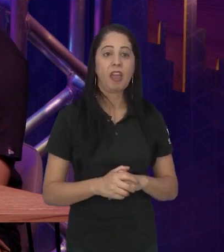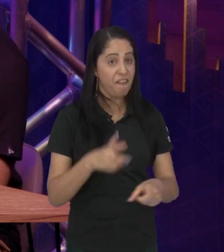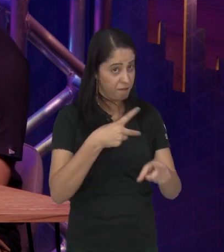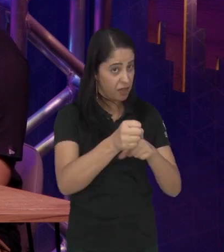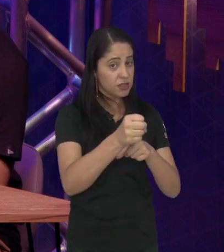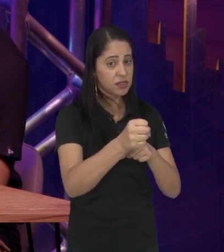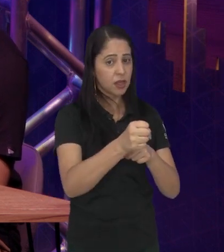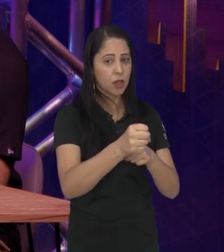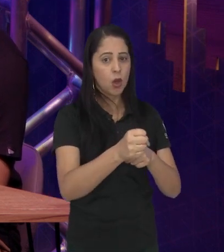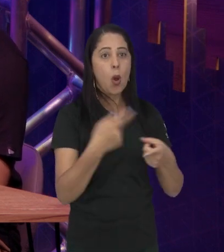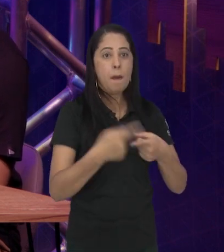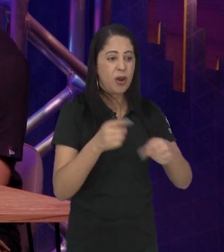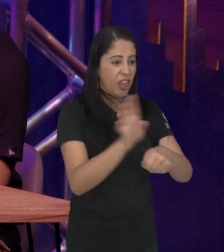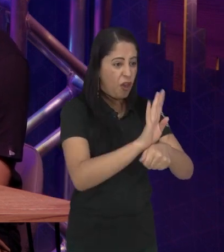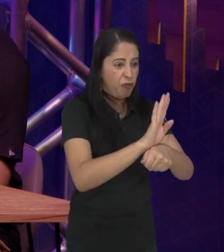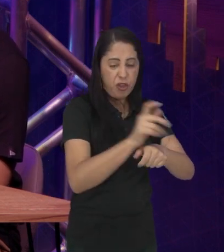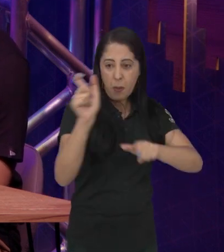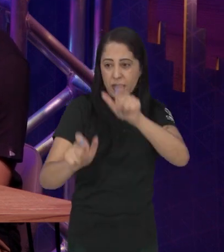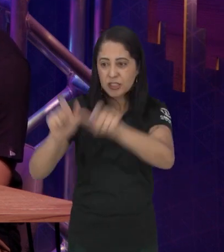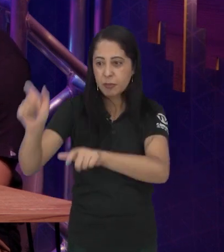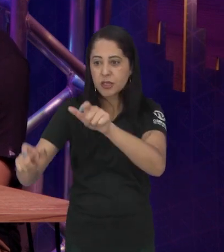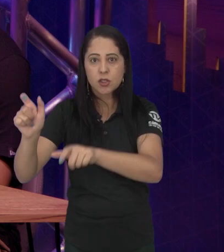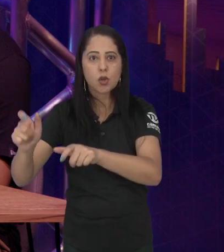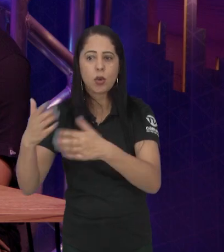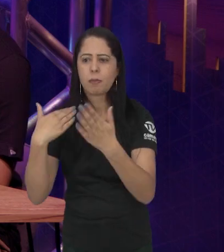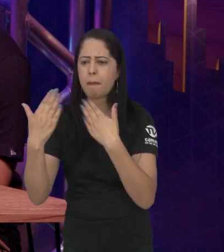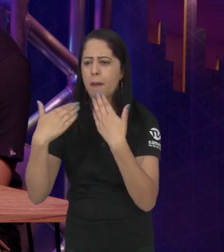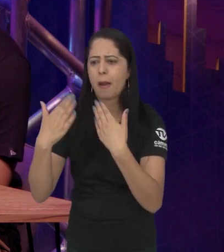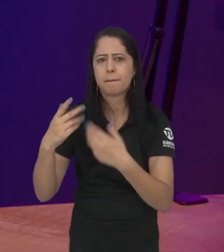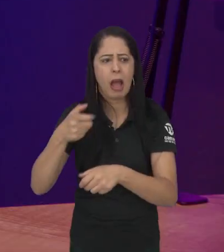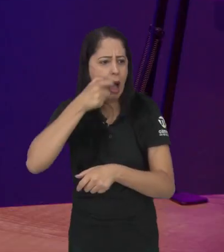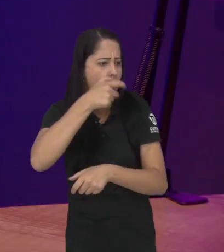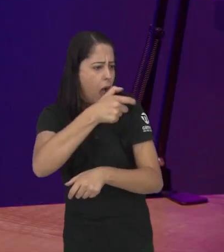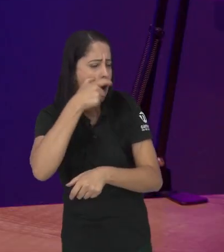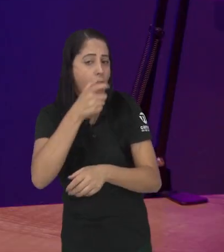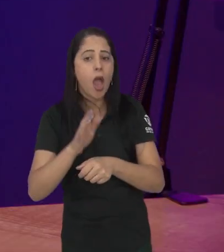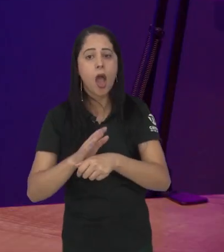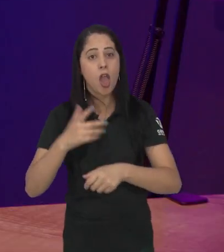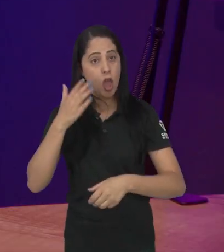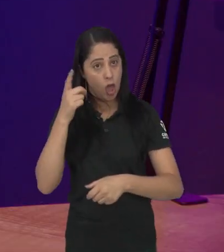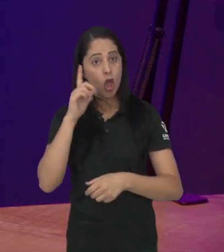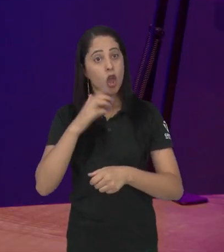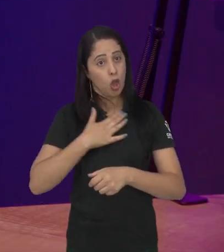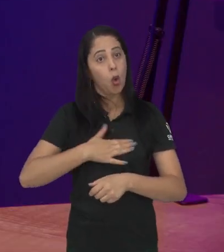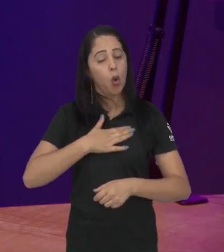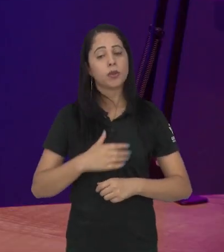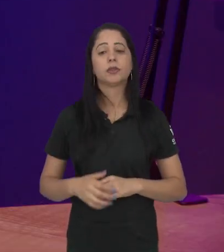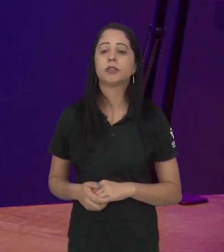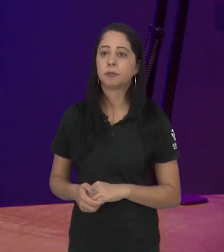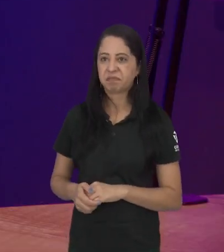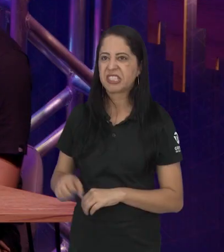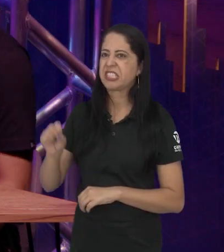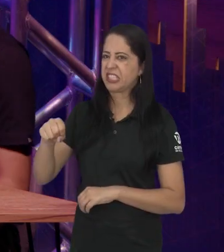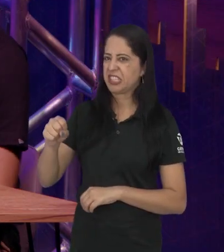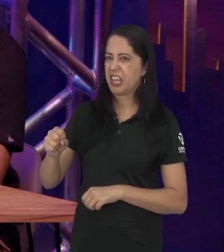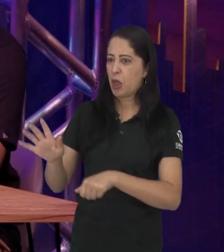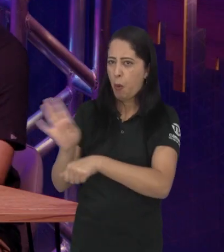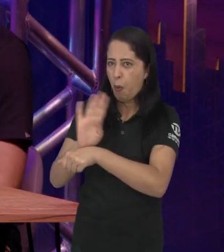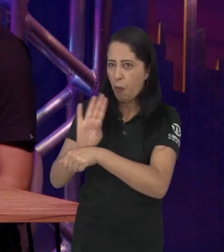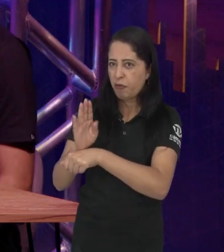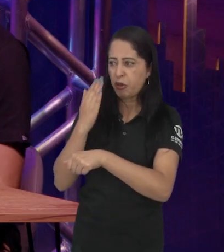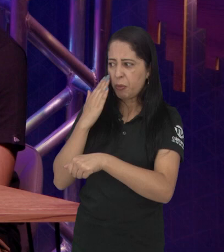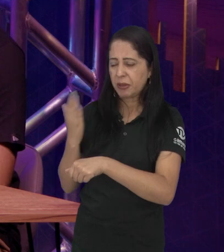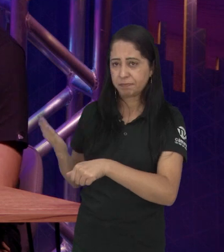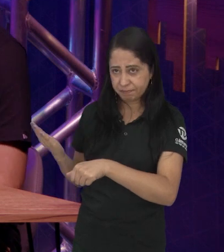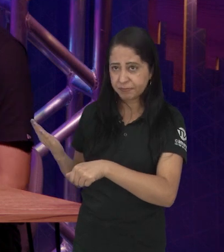levou. E foi um filme que todo mundo comentou muito. Então ele recebeu, né, esse destaque. Não, e esse filme, ele